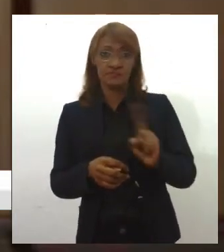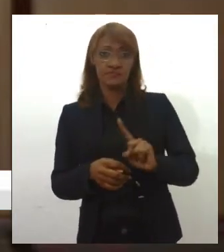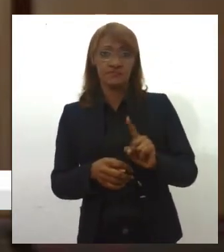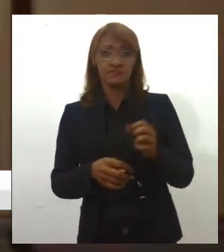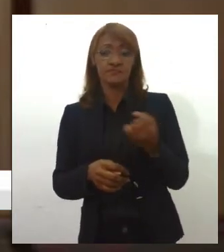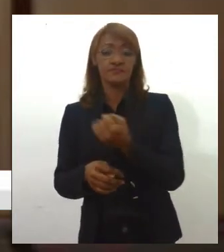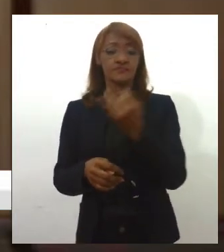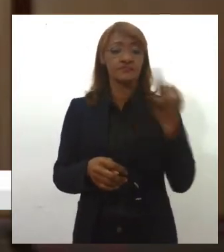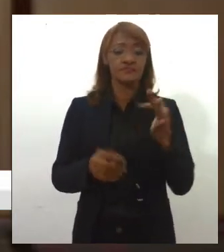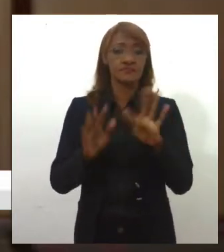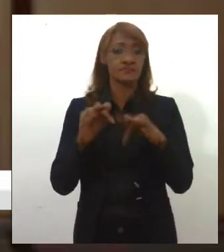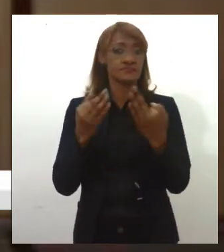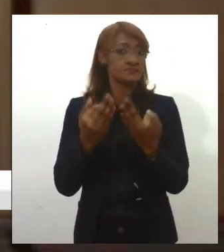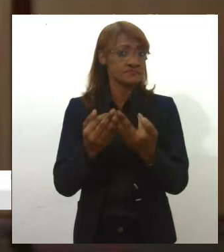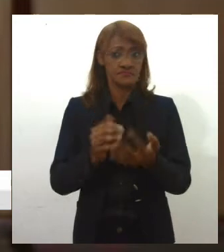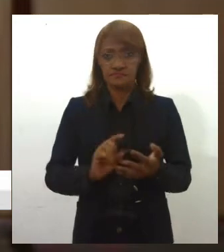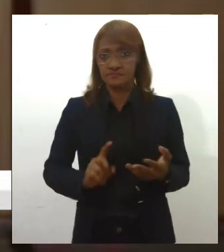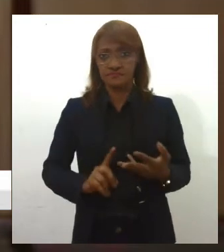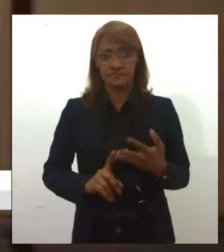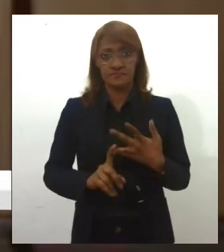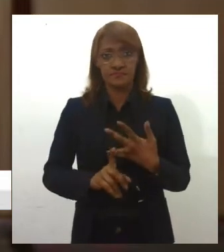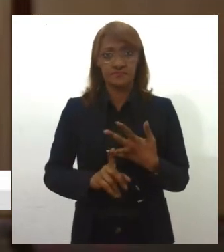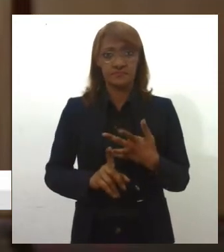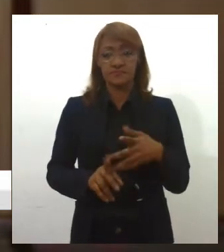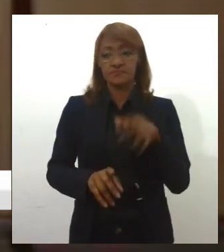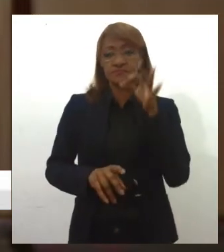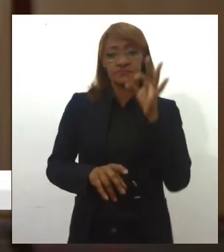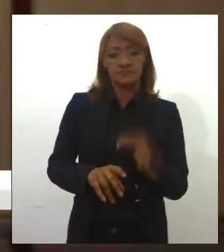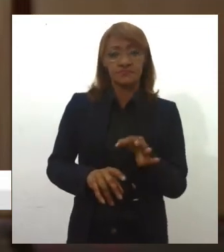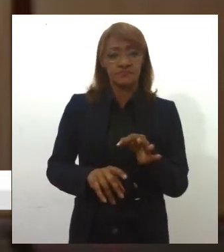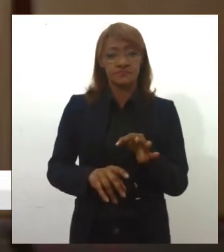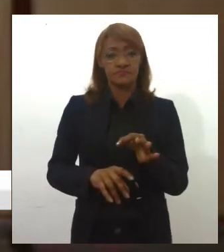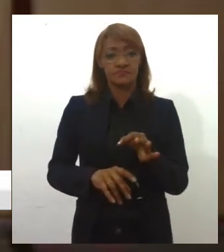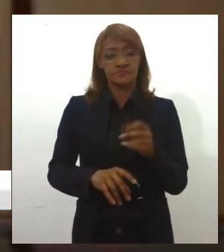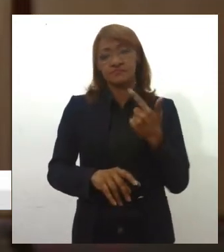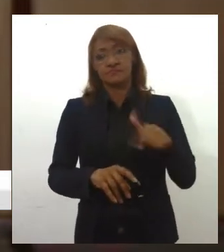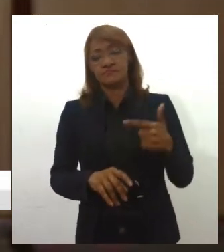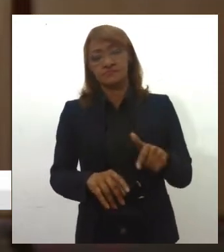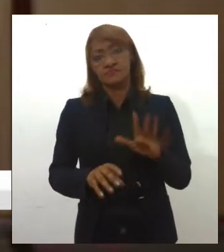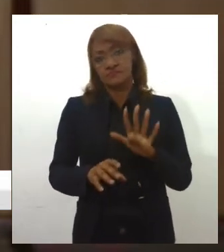de famílias, a gente não sabe ao certo. Gisele também trouxe um pouco disso